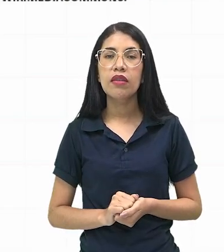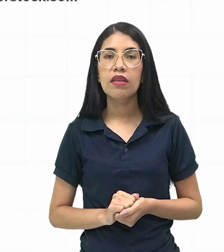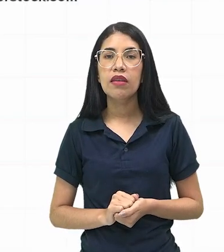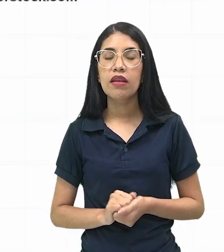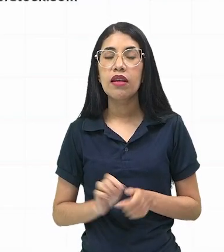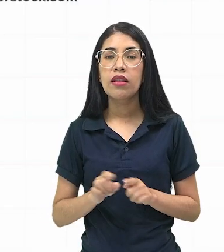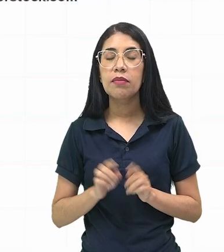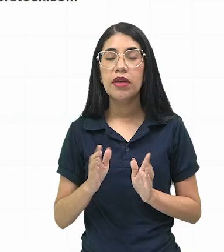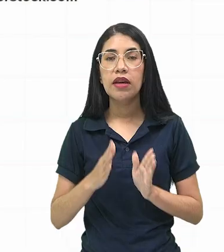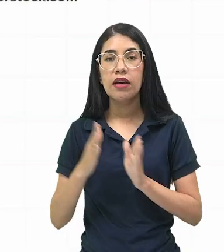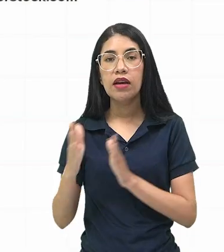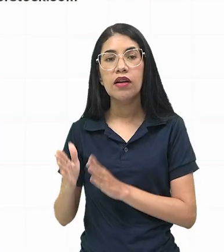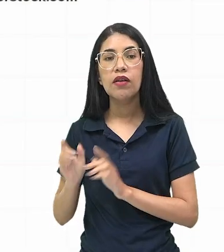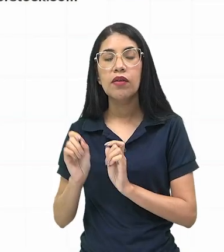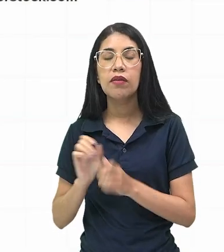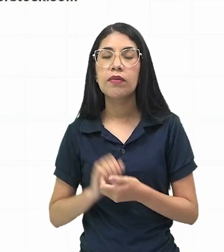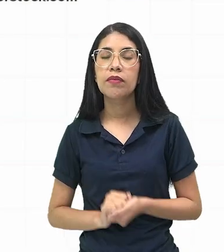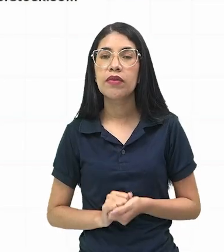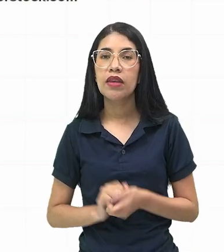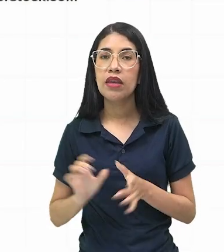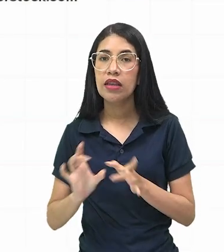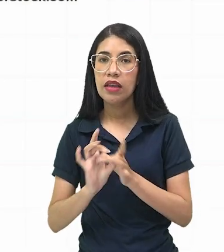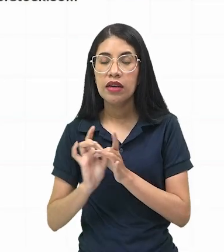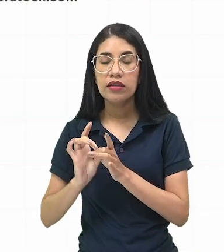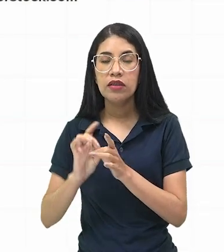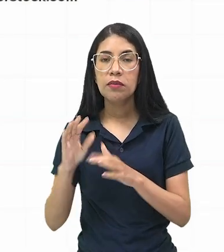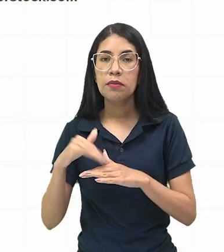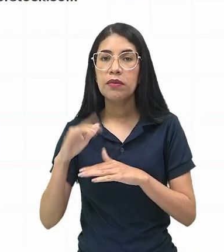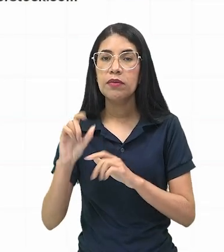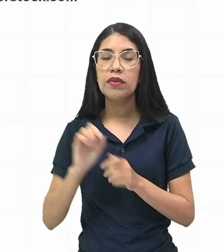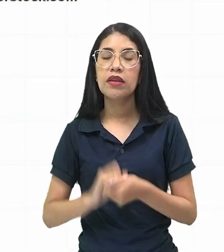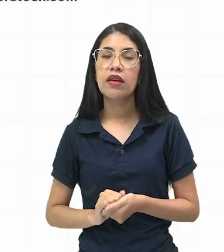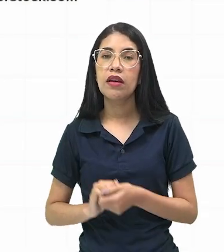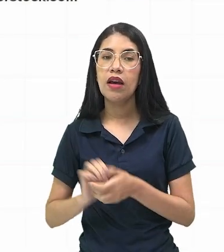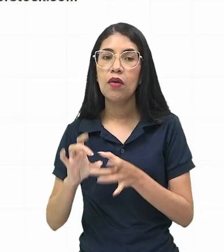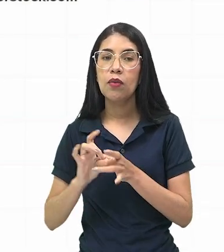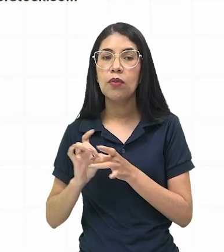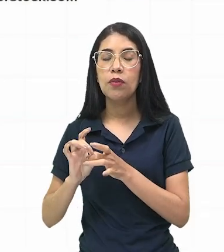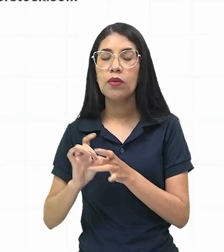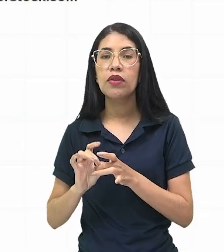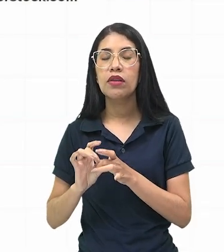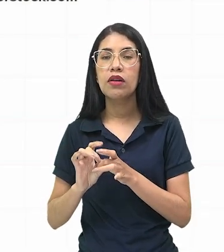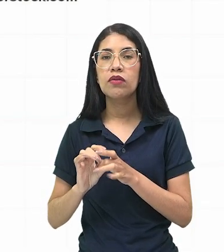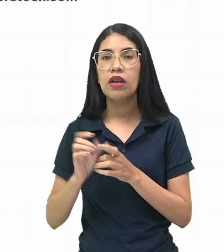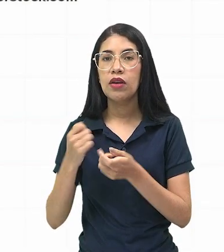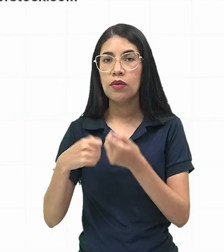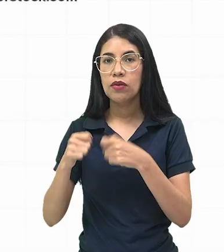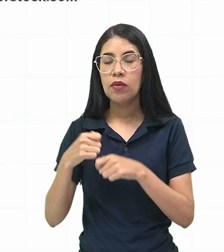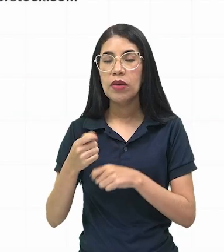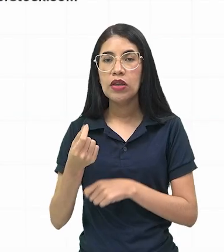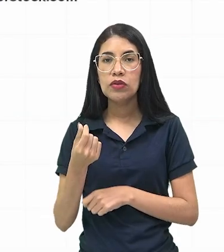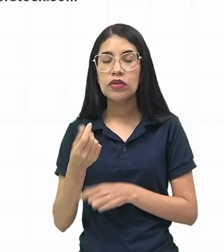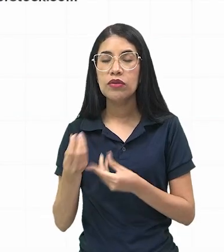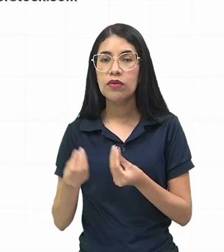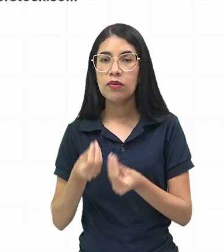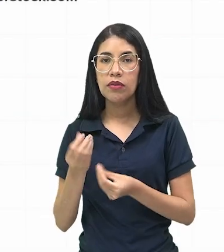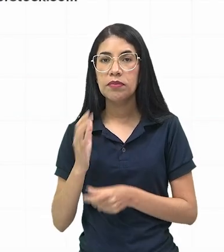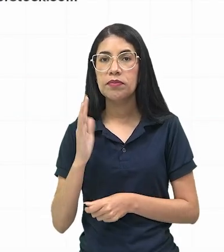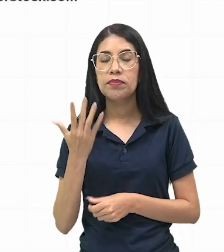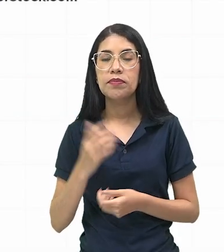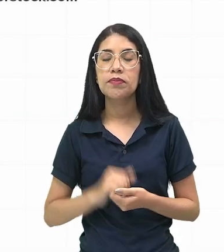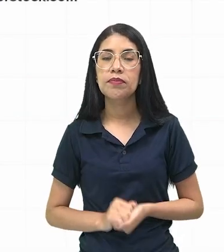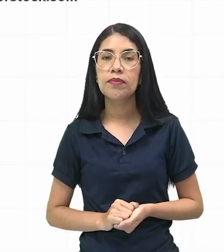a etapa de maior integração aqui, que é a união econômica e monetária. Neste momento aqui